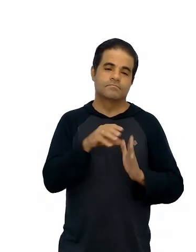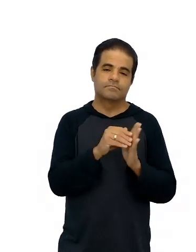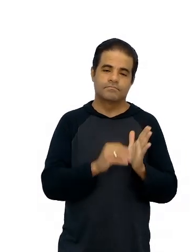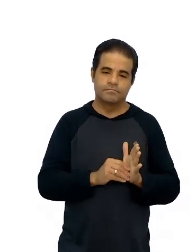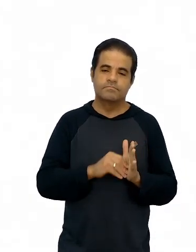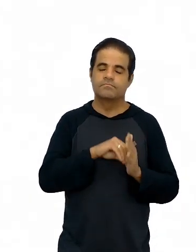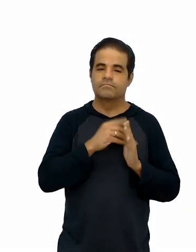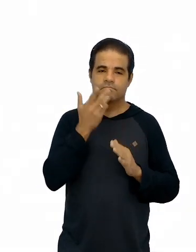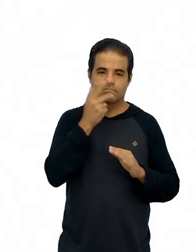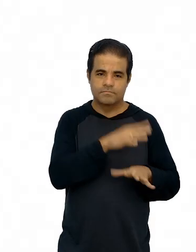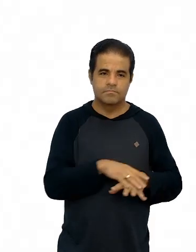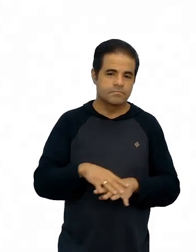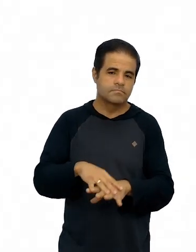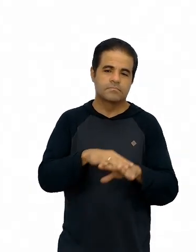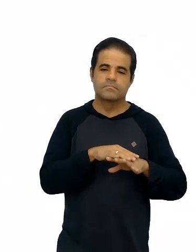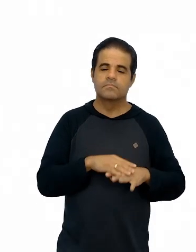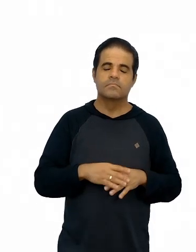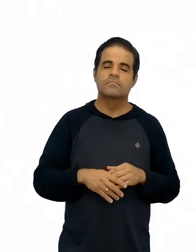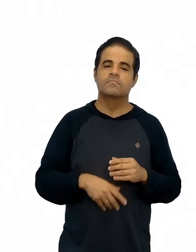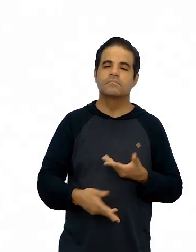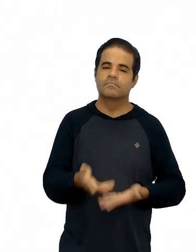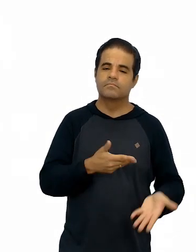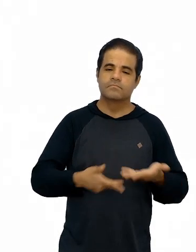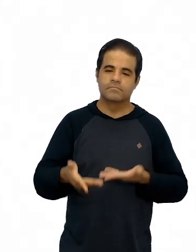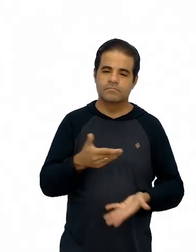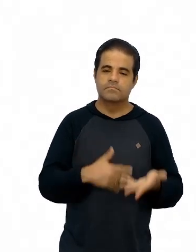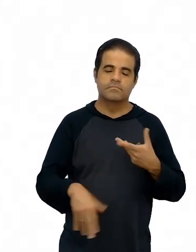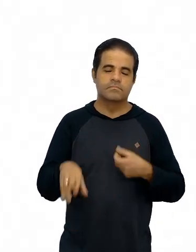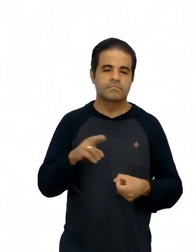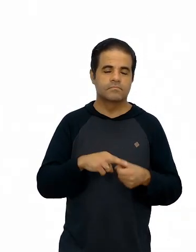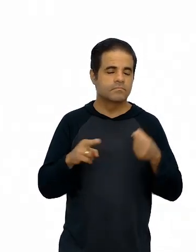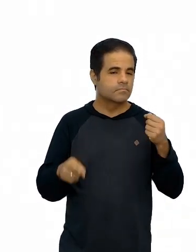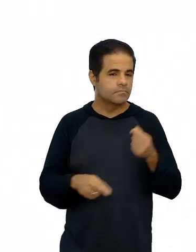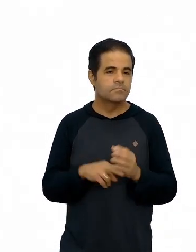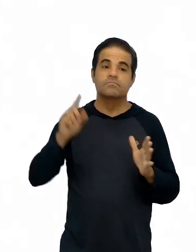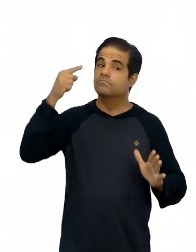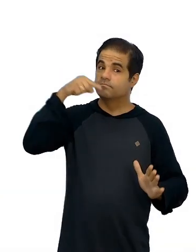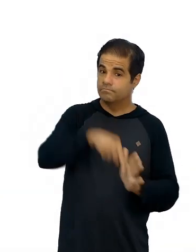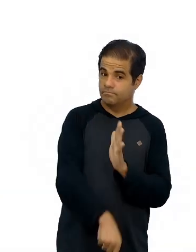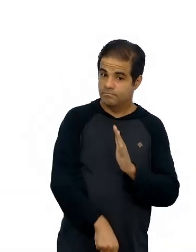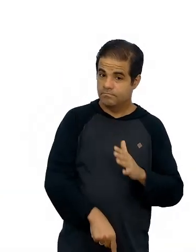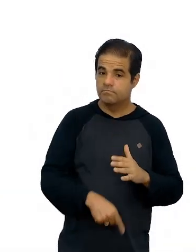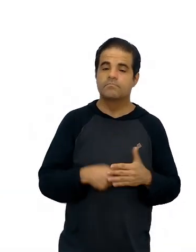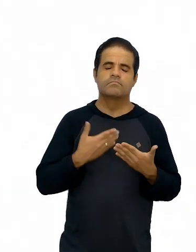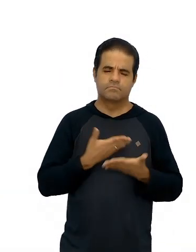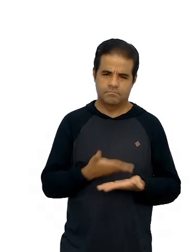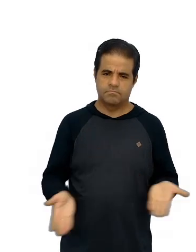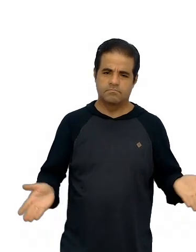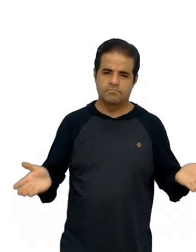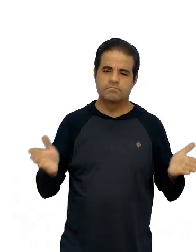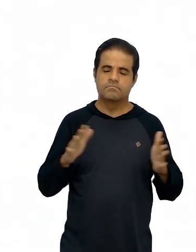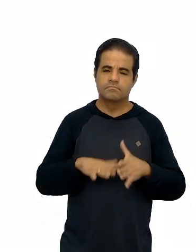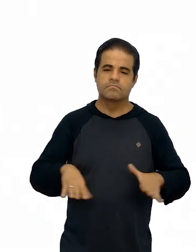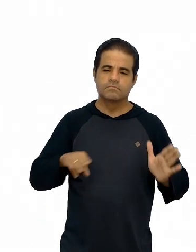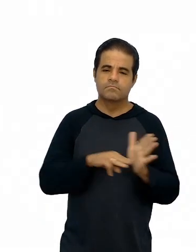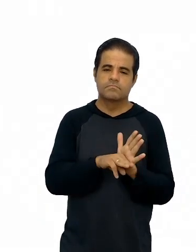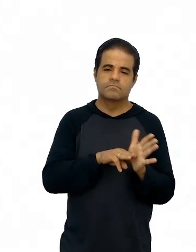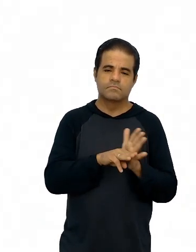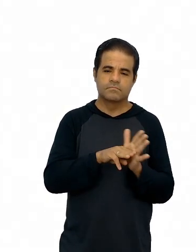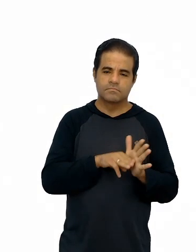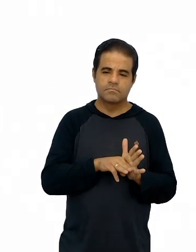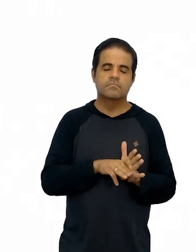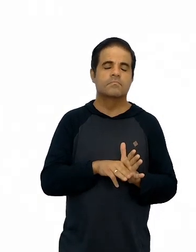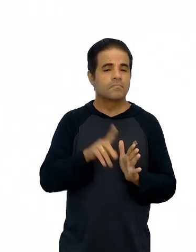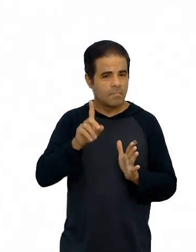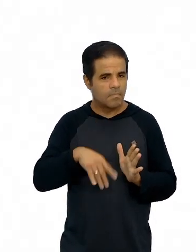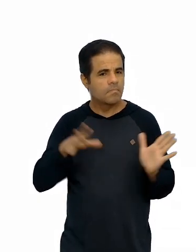conteúdos matemáticos que serão recuperados e os aprofundamentos, né, os aprofundados, as metodologias